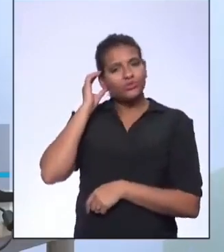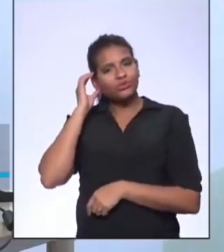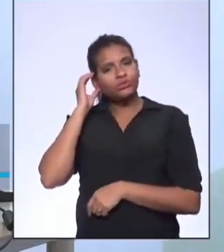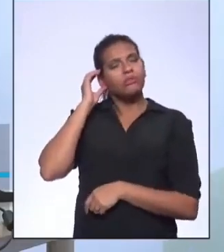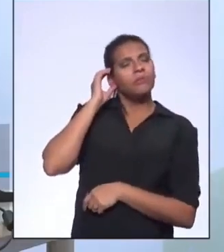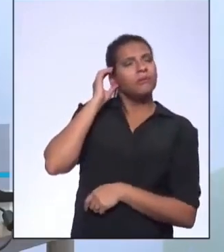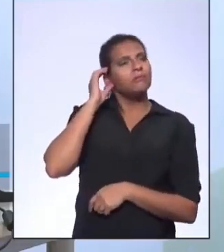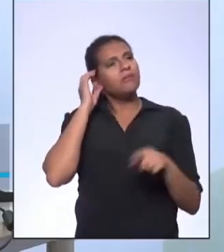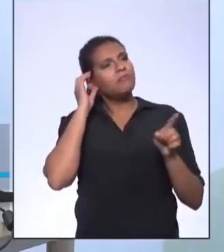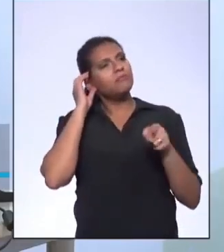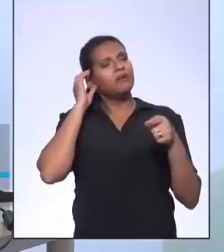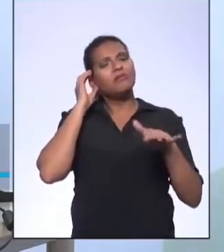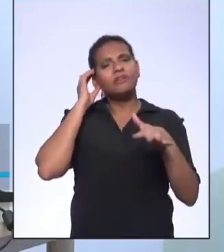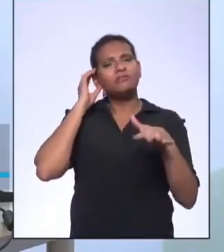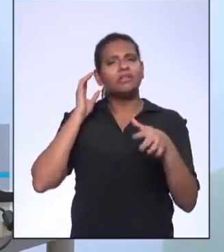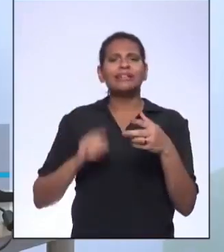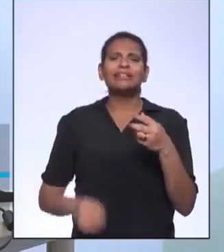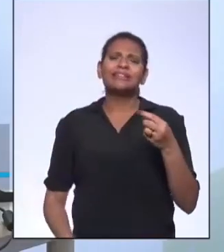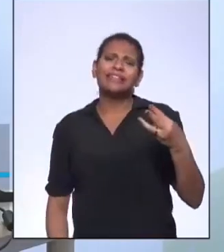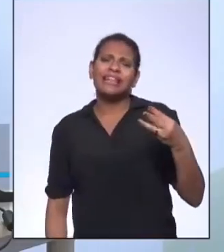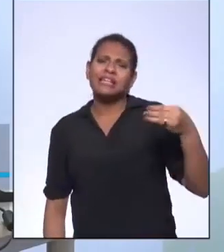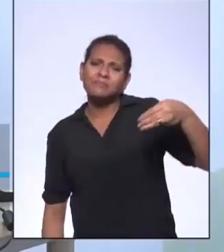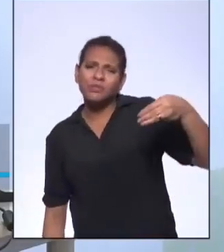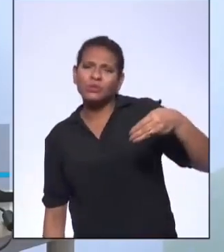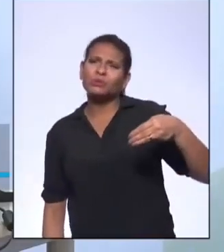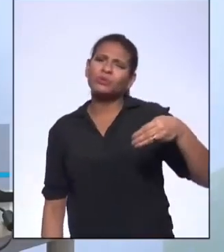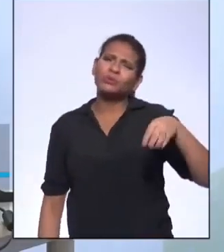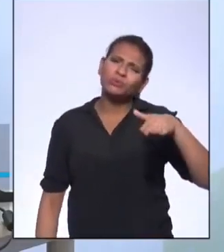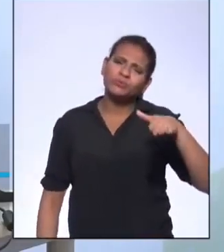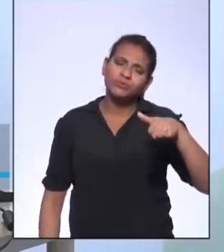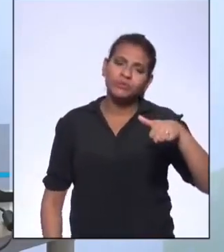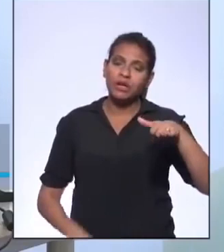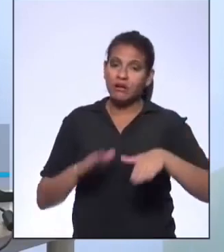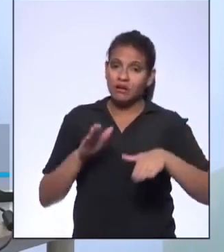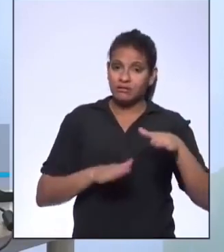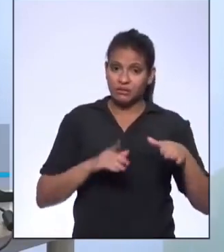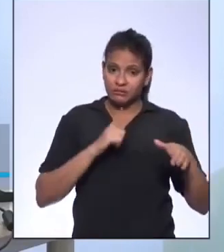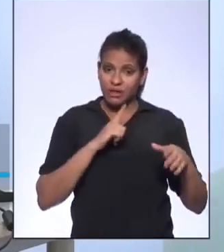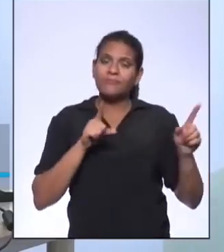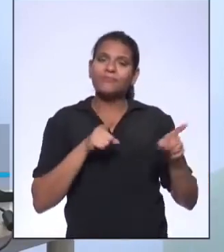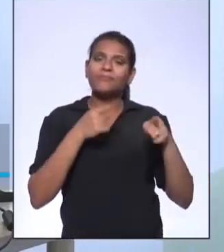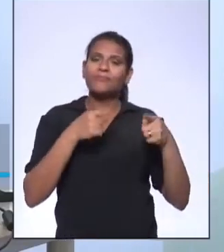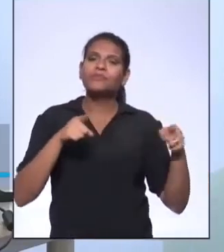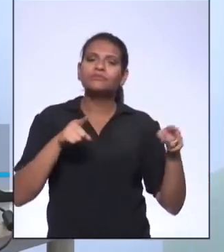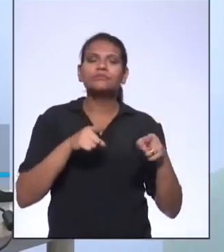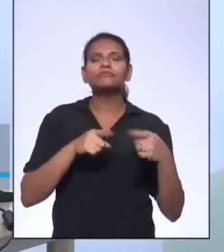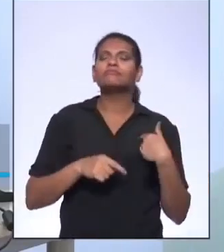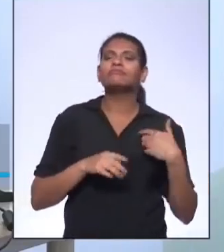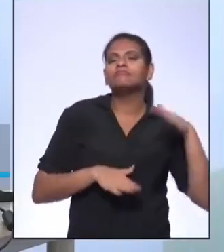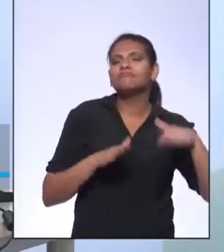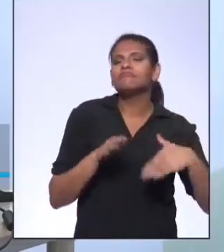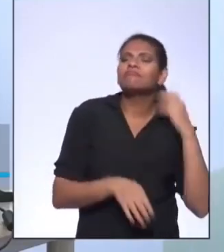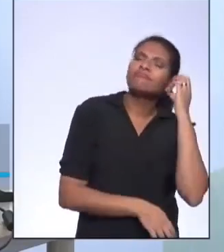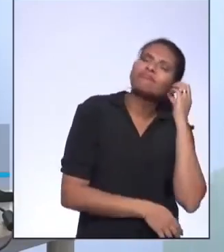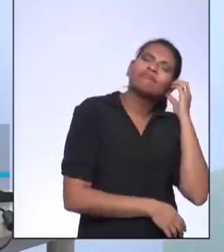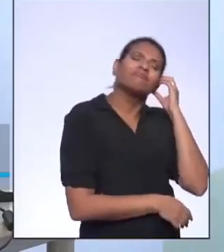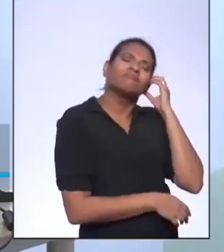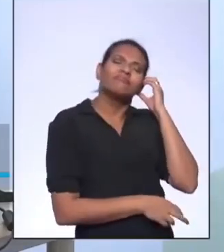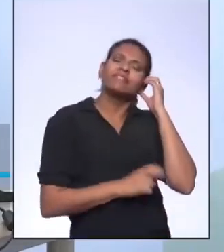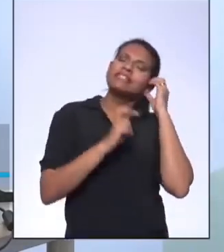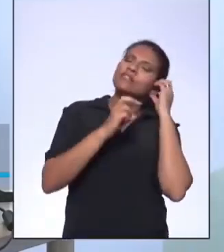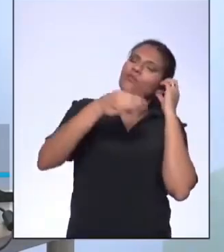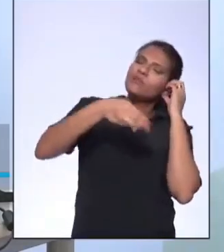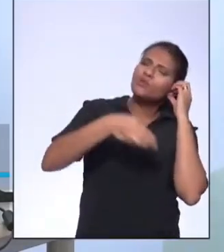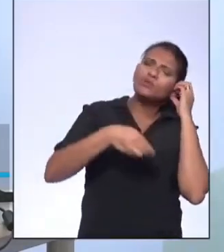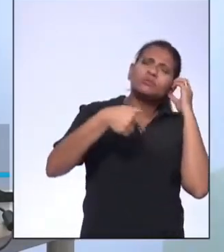3 minutos e pouco. Tanto que algumas músicas você encontra a versão original, que às vezes é uma música de 5, 6, 7